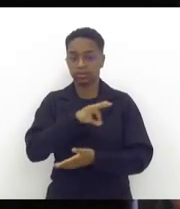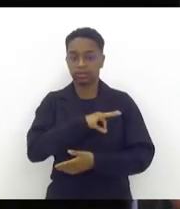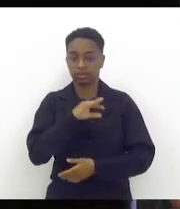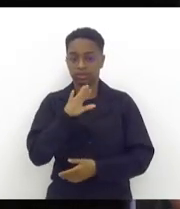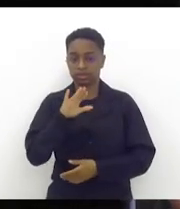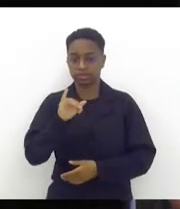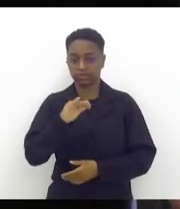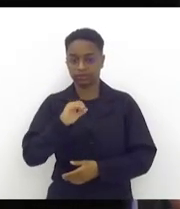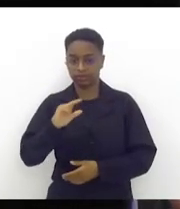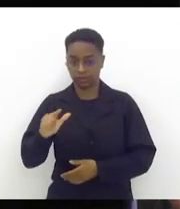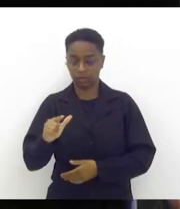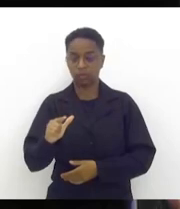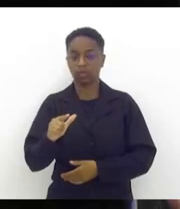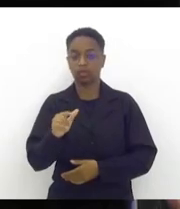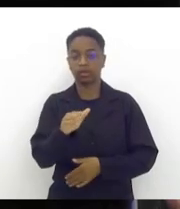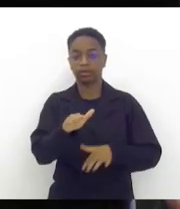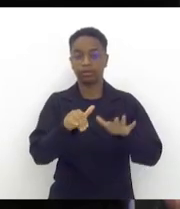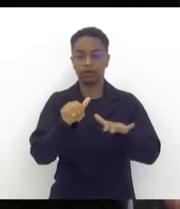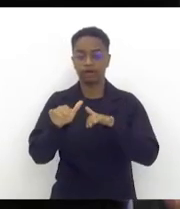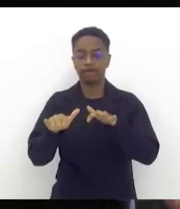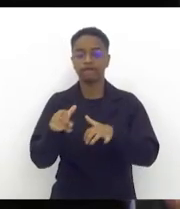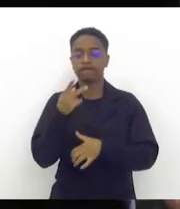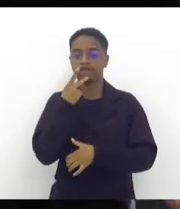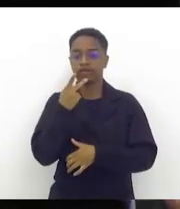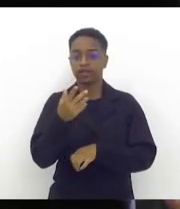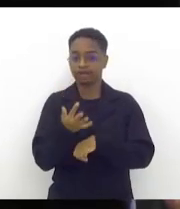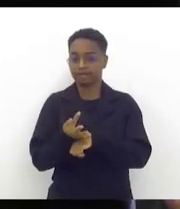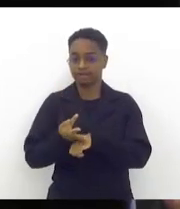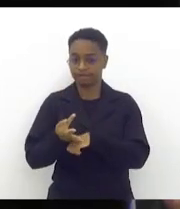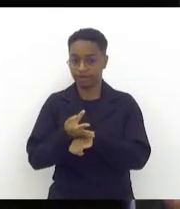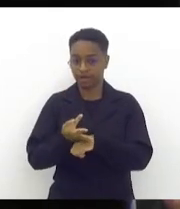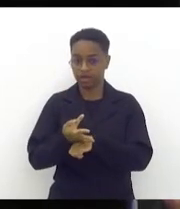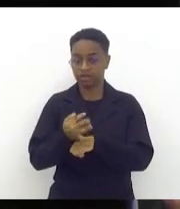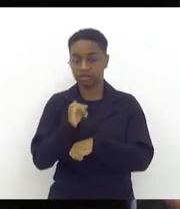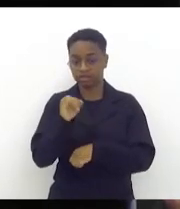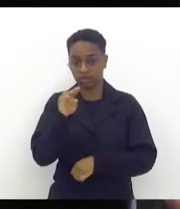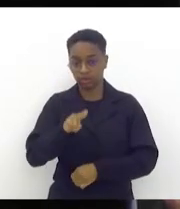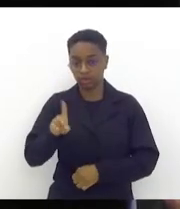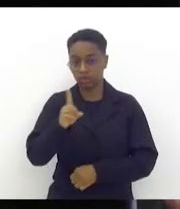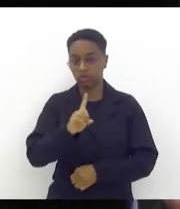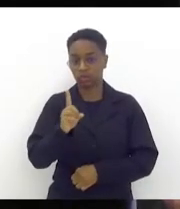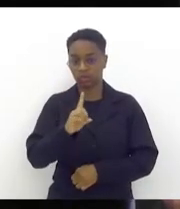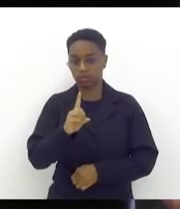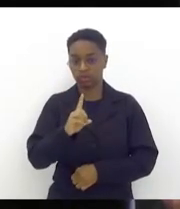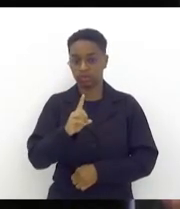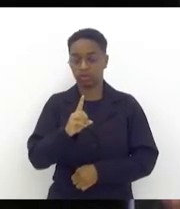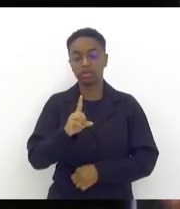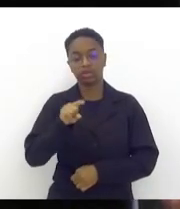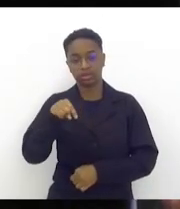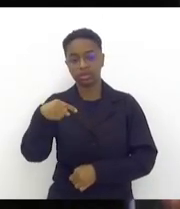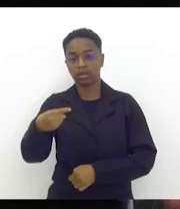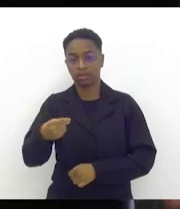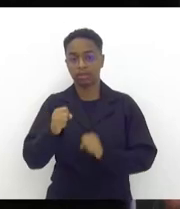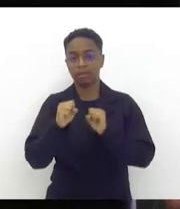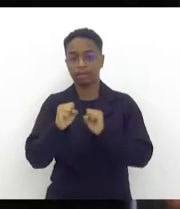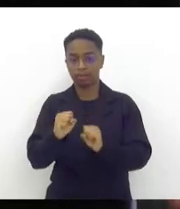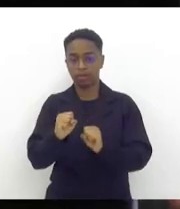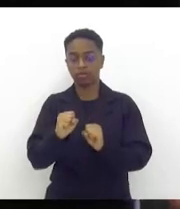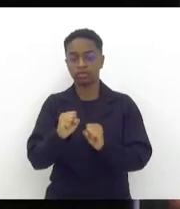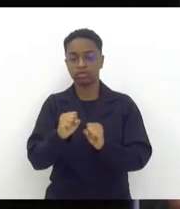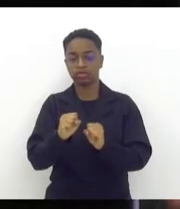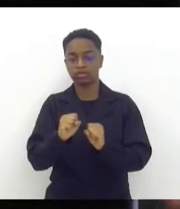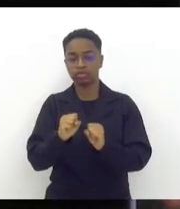Civil dizendo que essas férias não gozadas seriam convertidas num